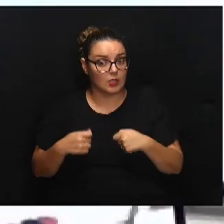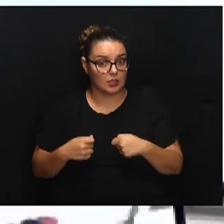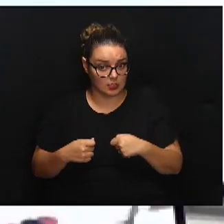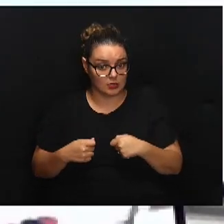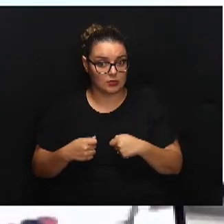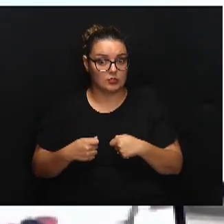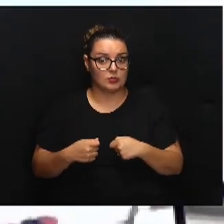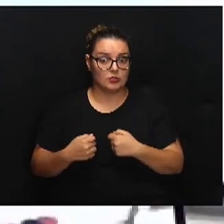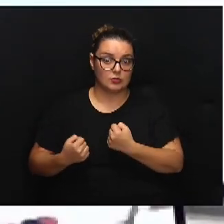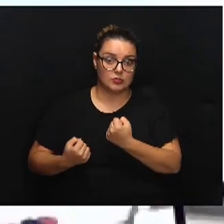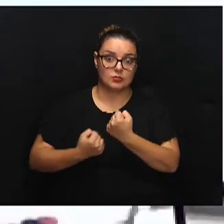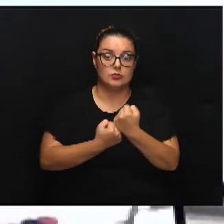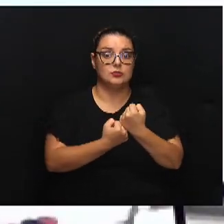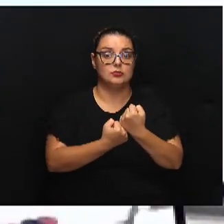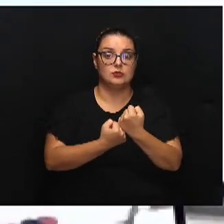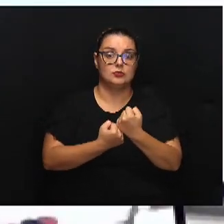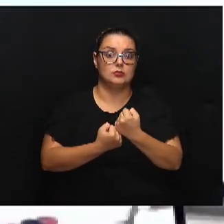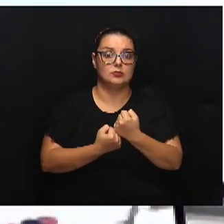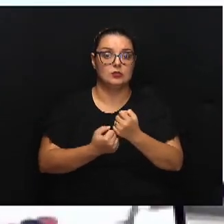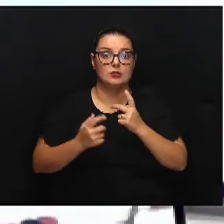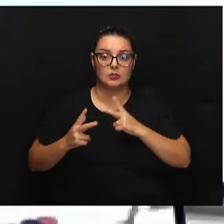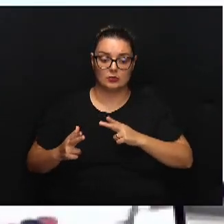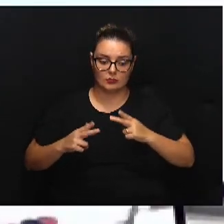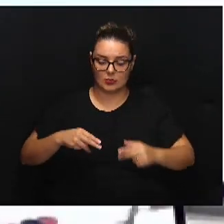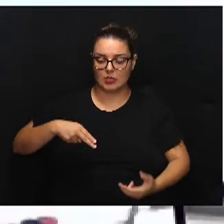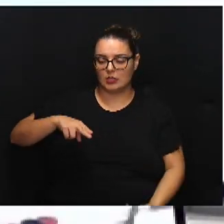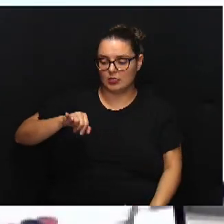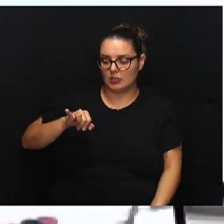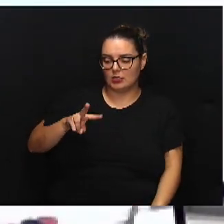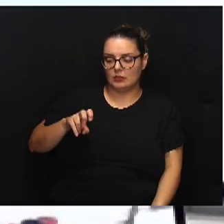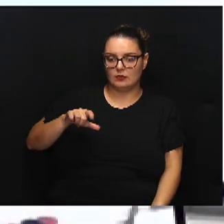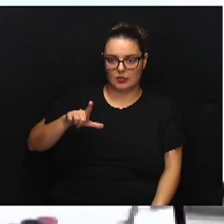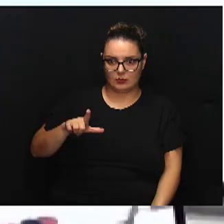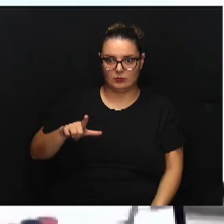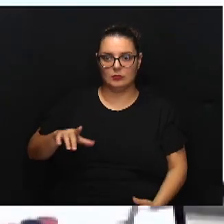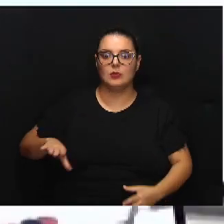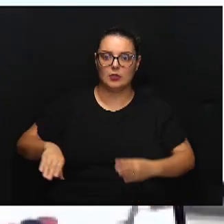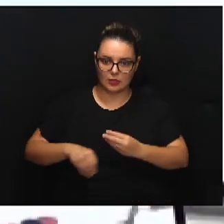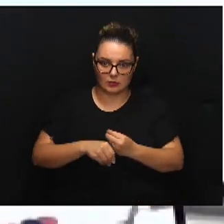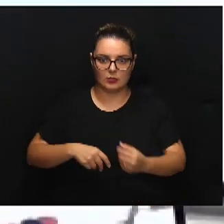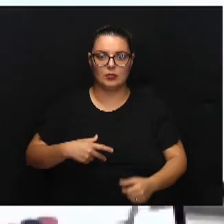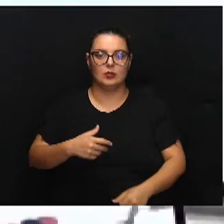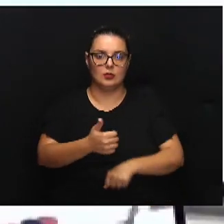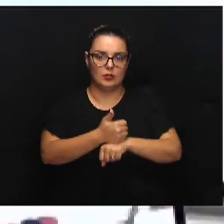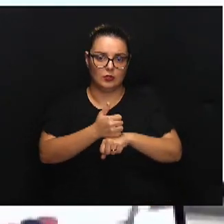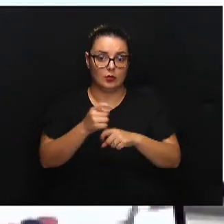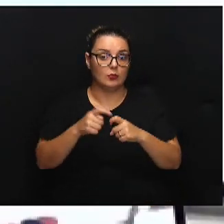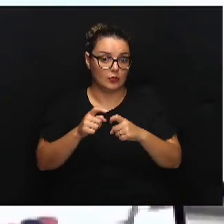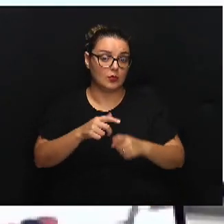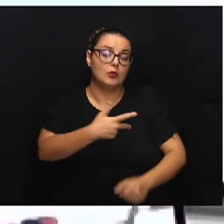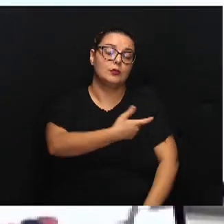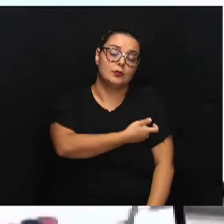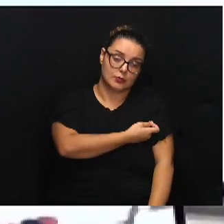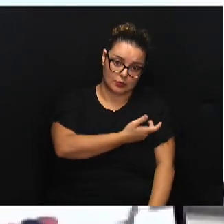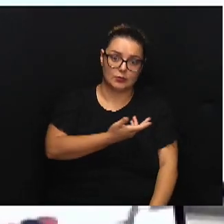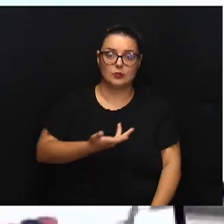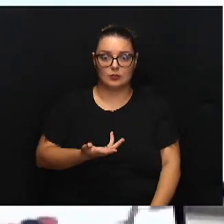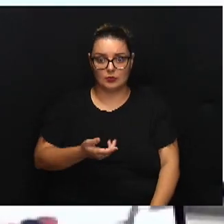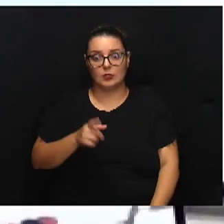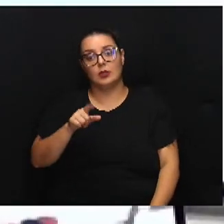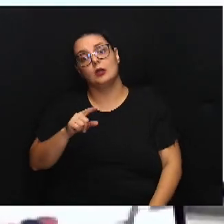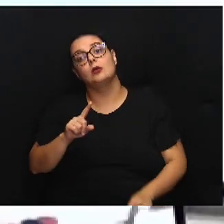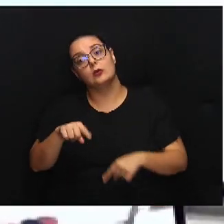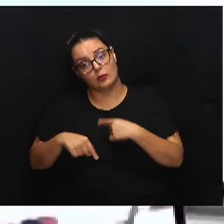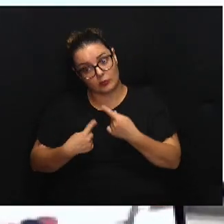de apoio nesse mesmo nível, incluindo anestesista. Tá? Então, essa é uma